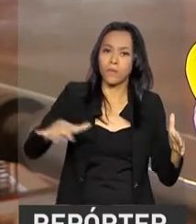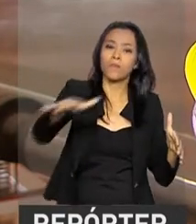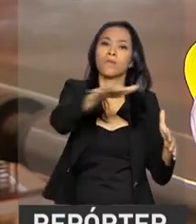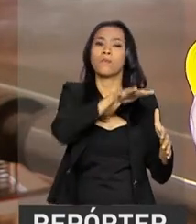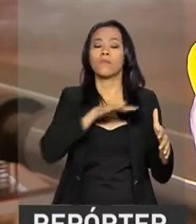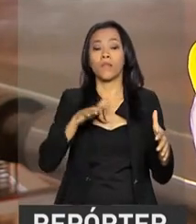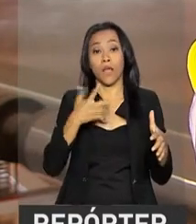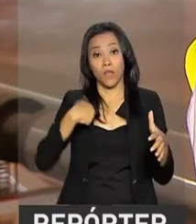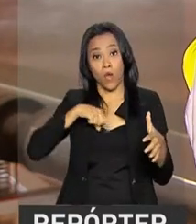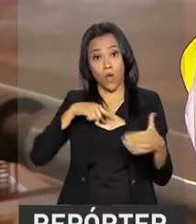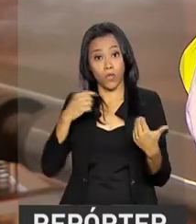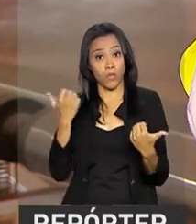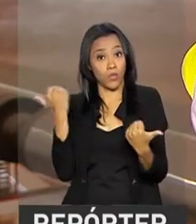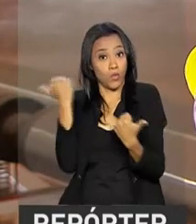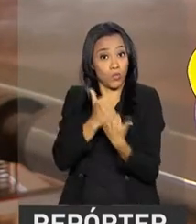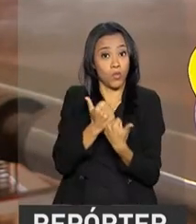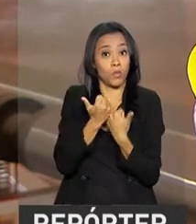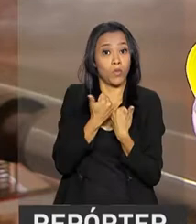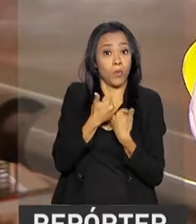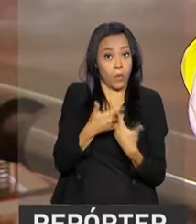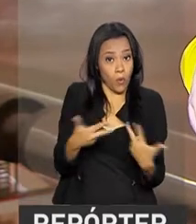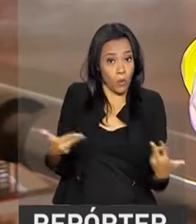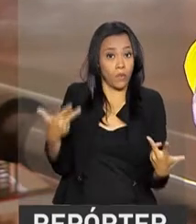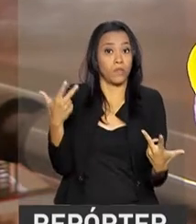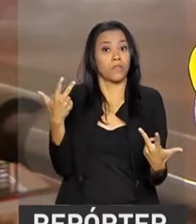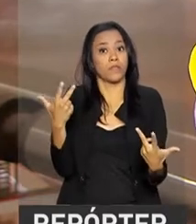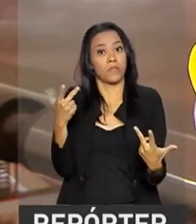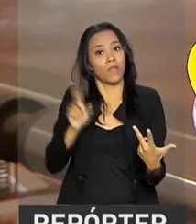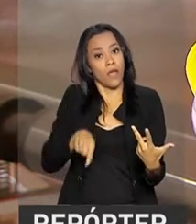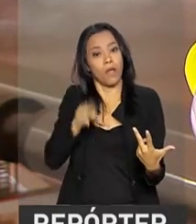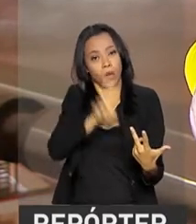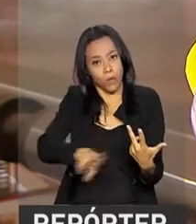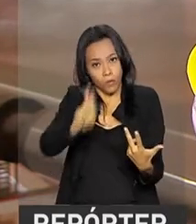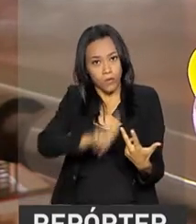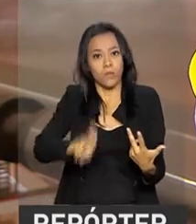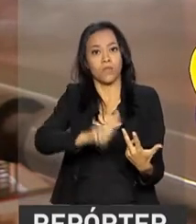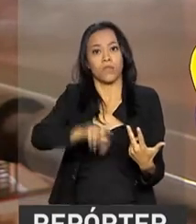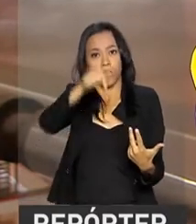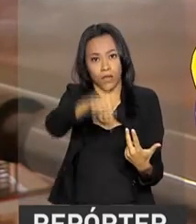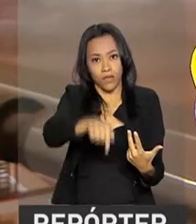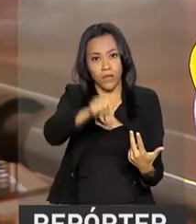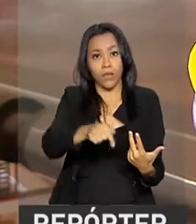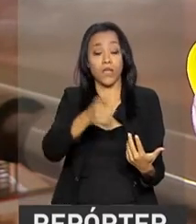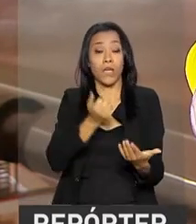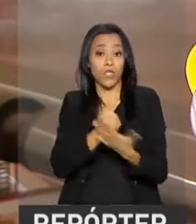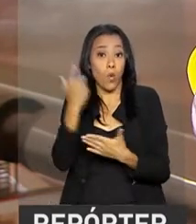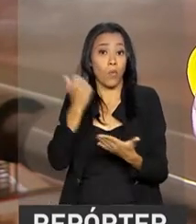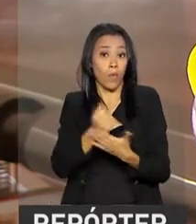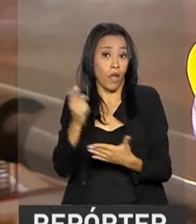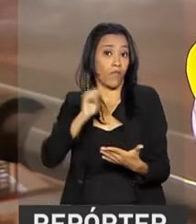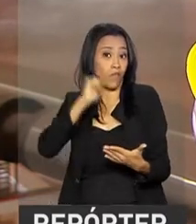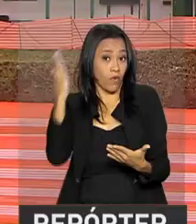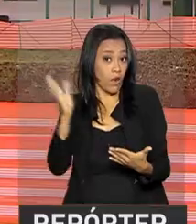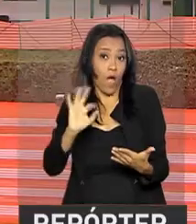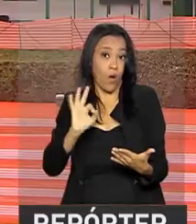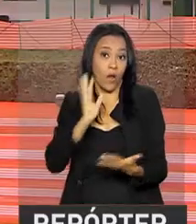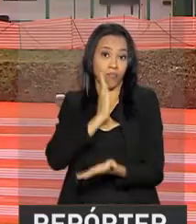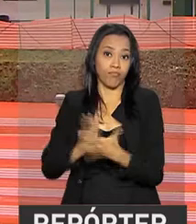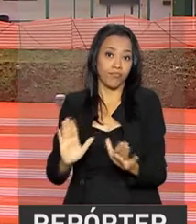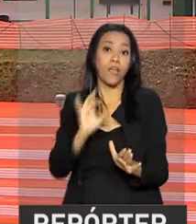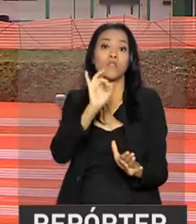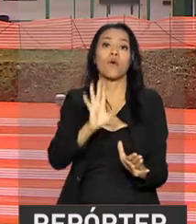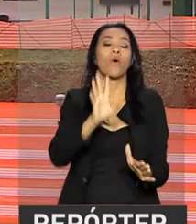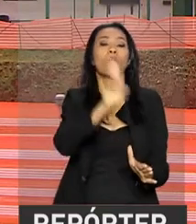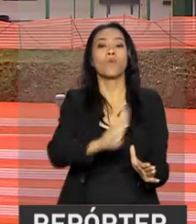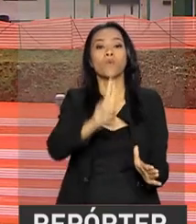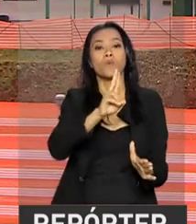inclusive, substituiu componentes que iam ser utilizados no prédio, que eram importados. A gente nacionalizou. Para que tudo